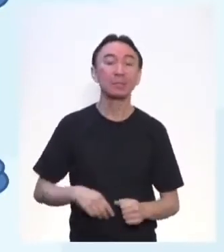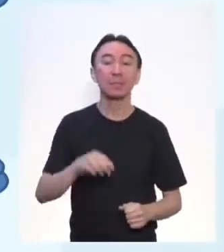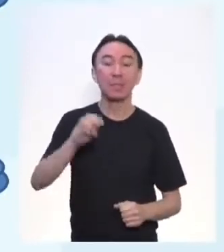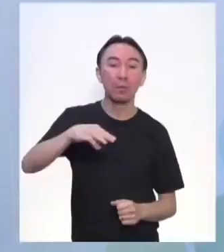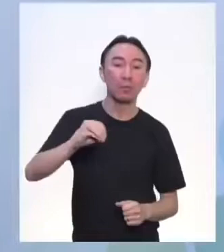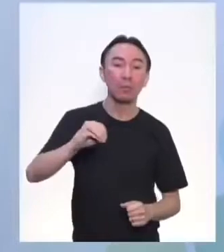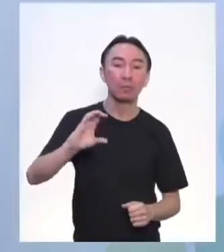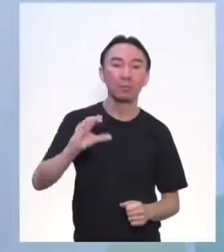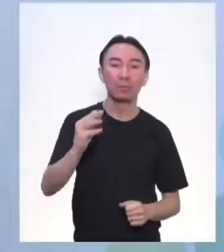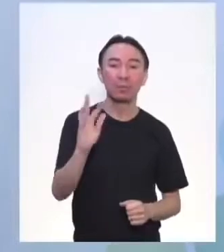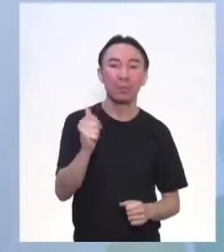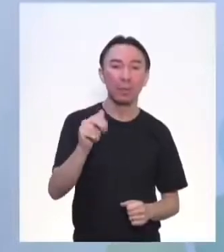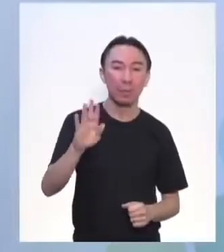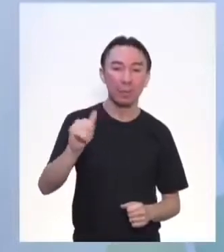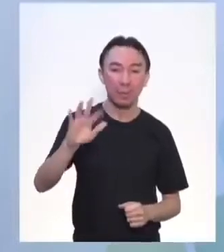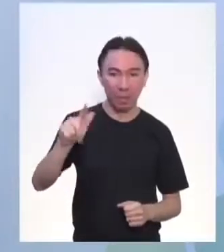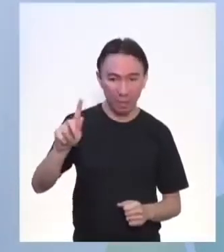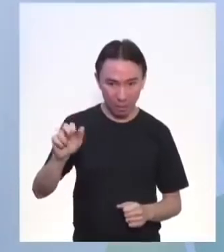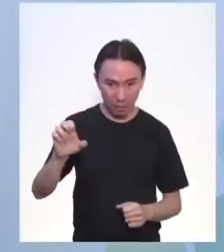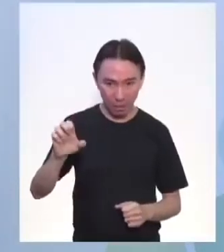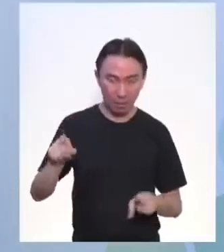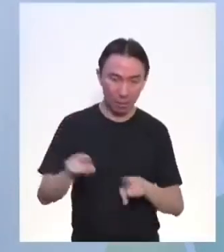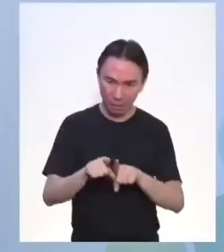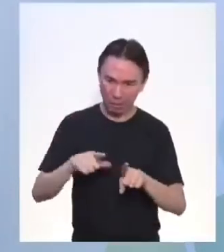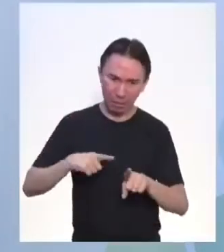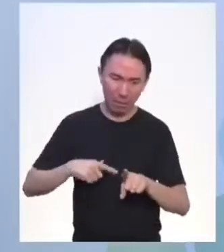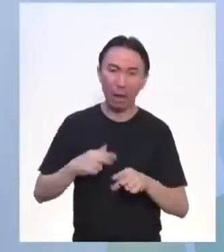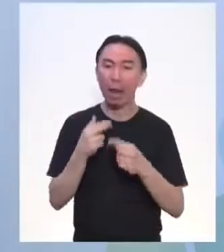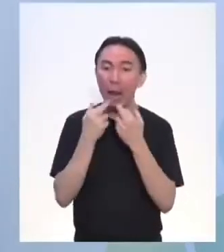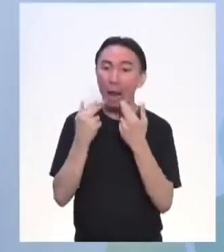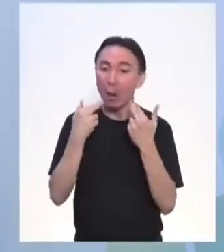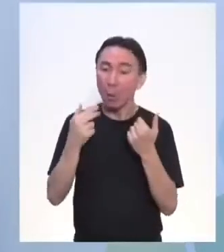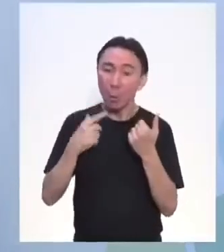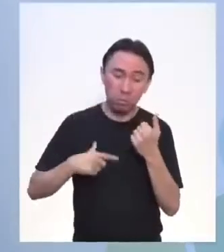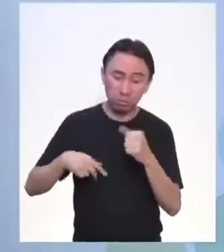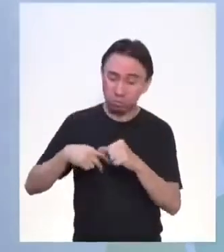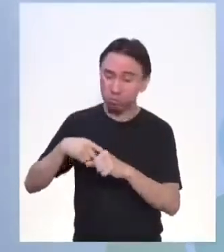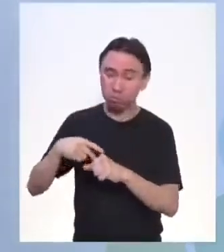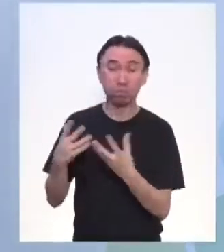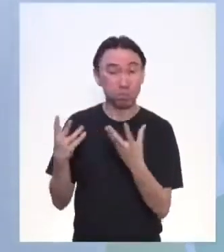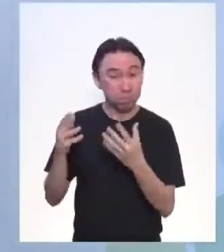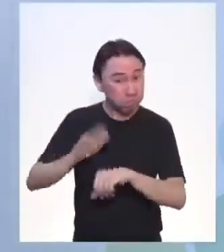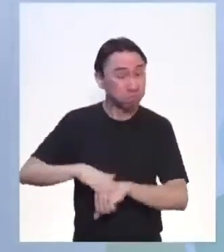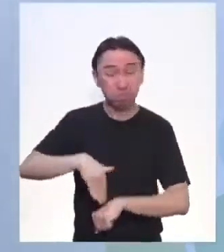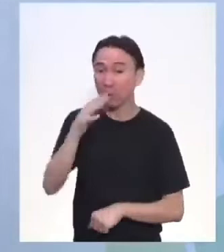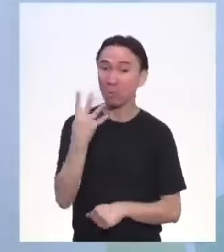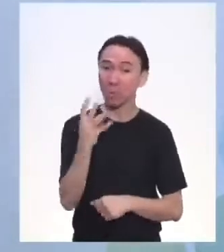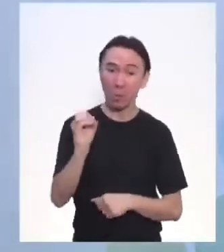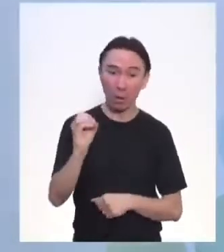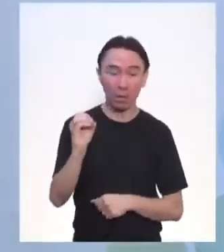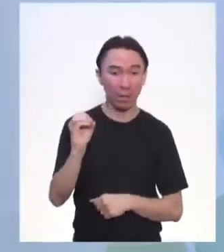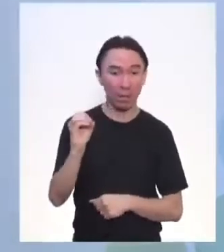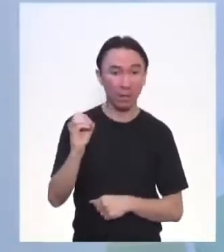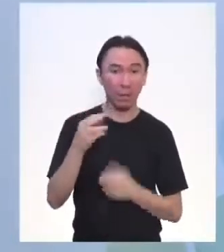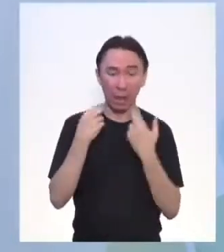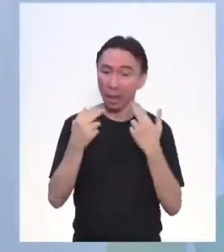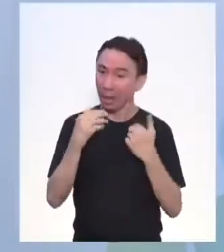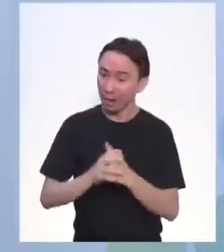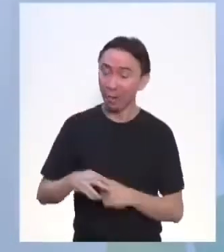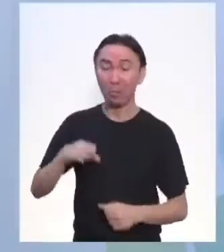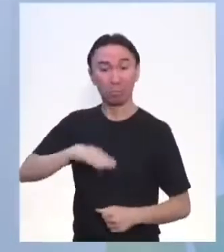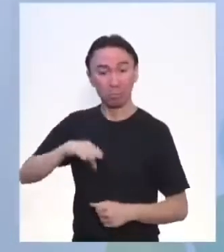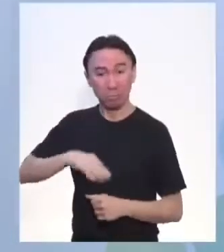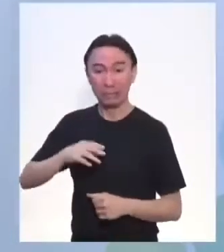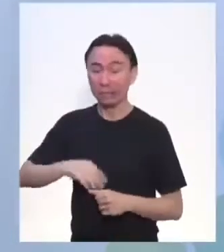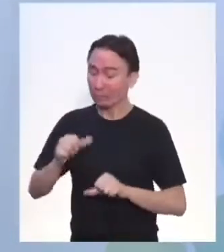de 40 línguas nativas. Então, imaginem aí como não é modificado a todo momento o português deles,